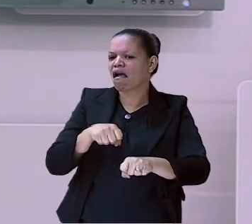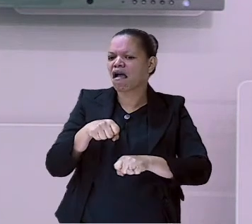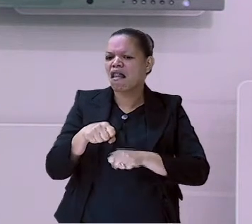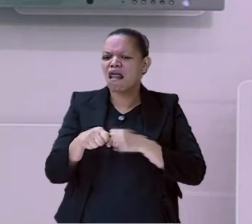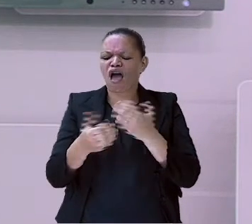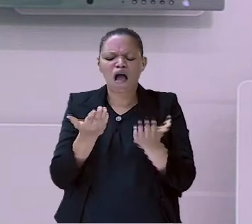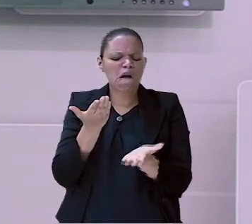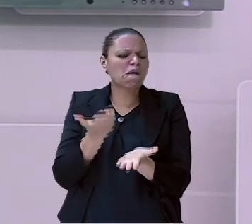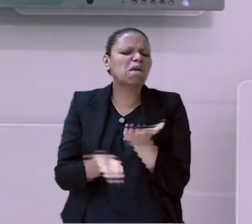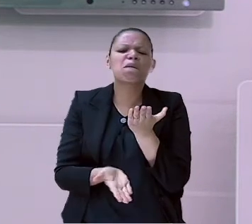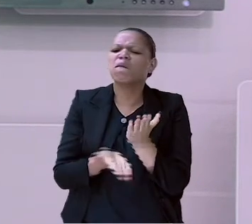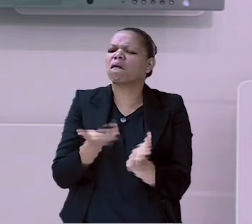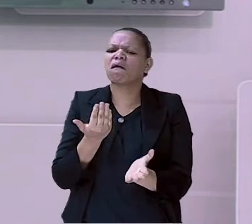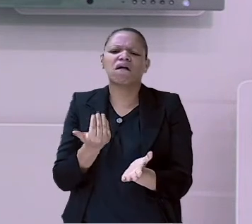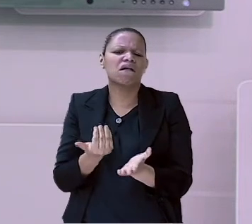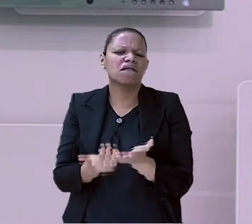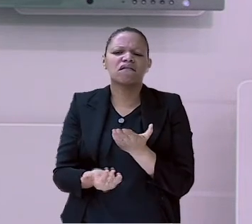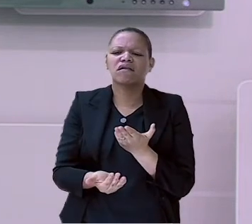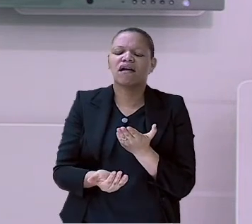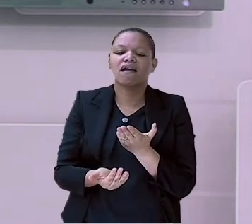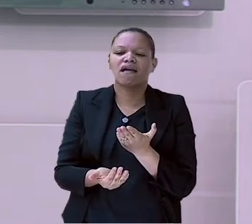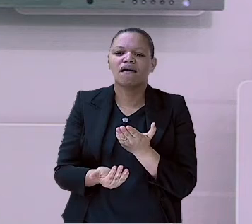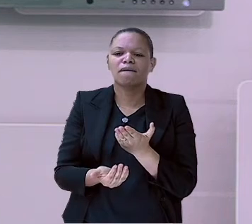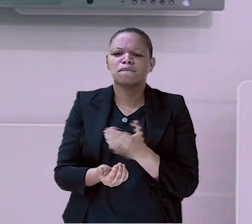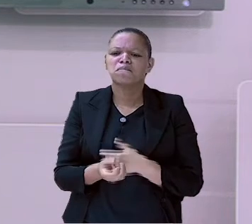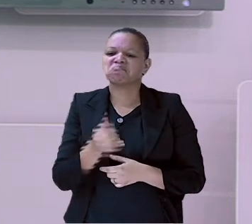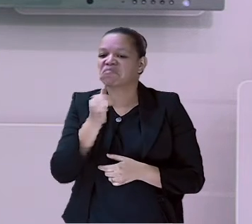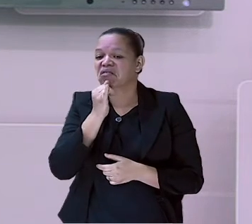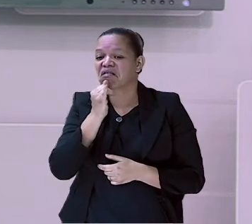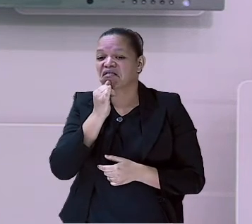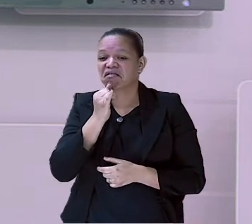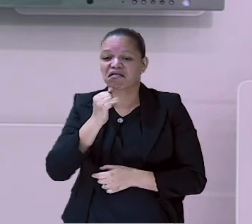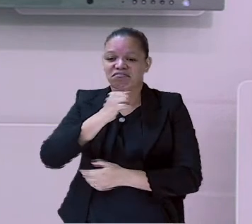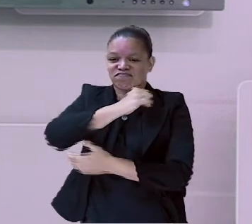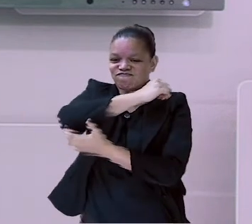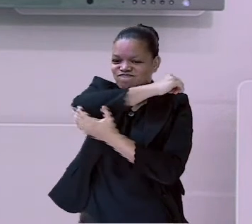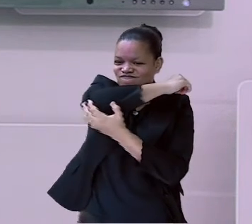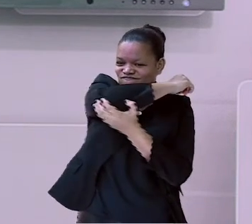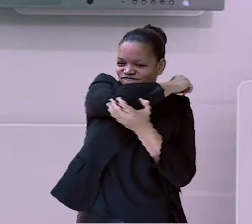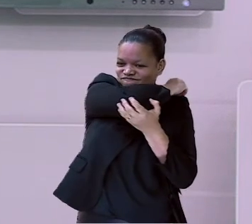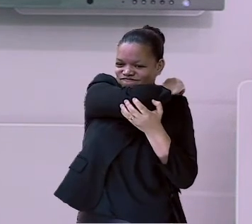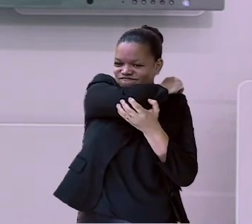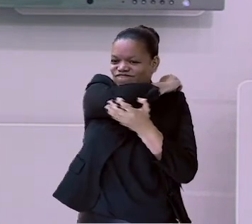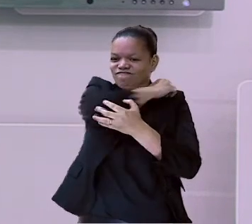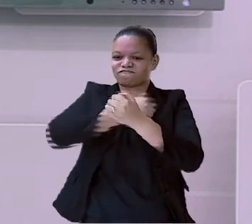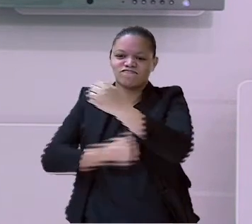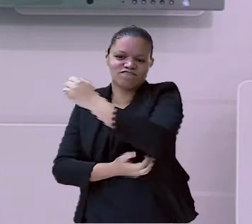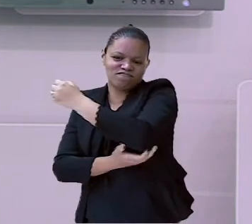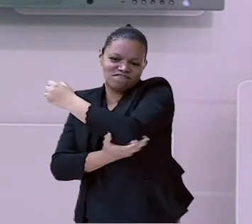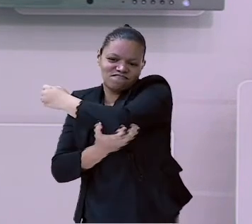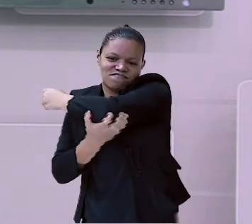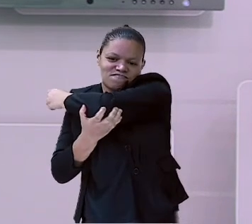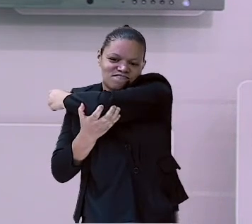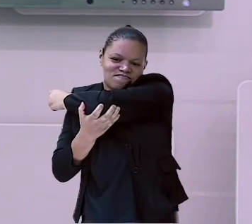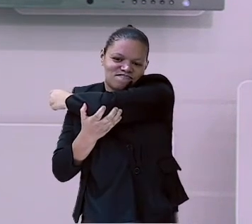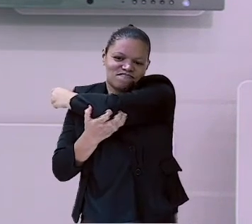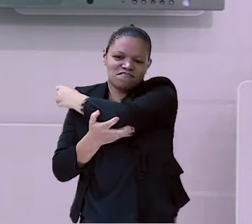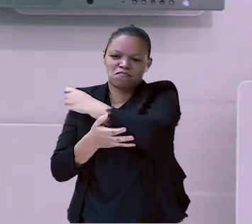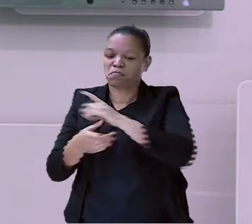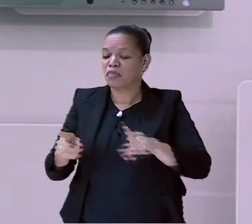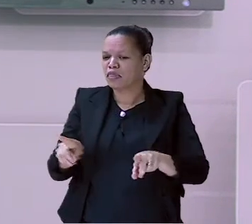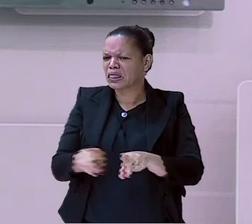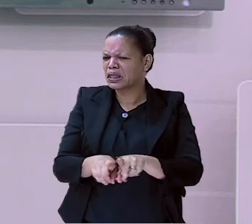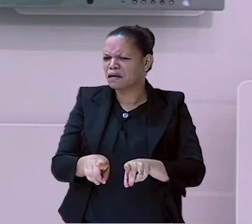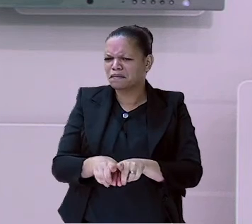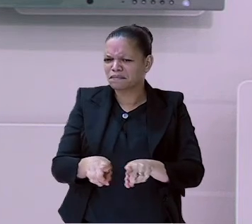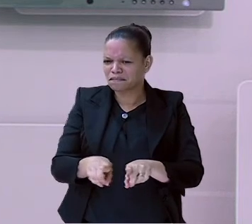seja levantar da cama, alongar, você deve aí procurar o médico e eu tenho certeza que alguma atividade